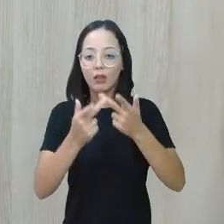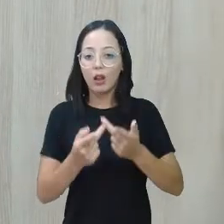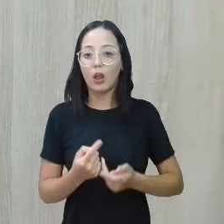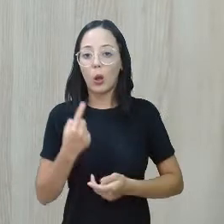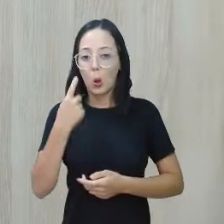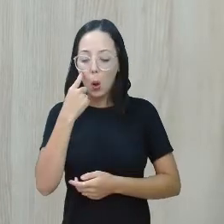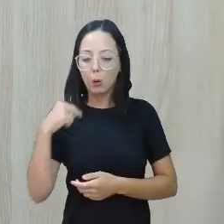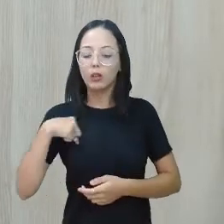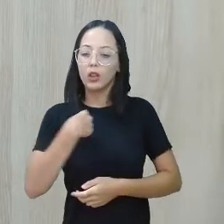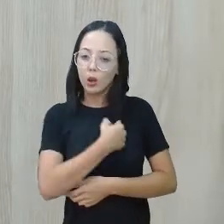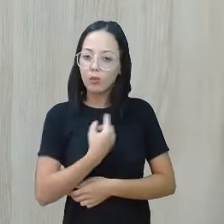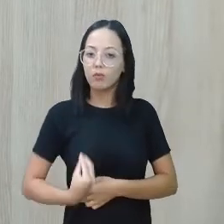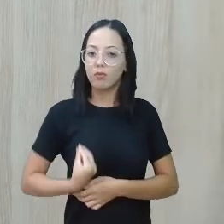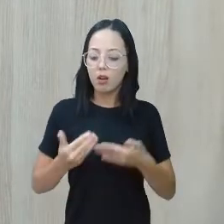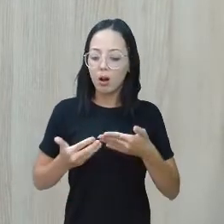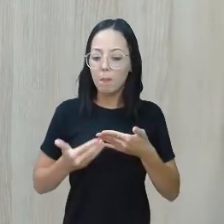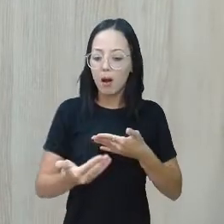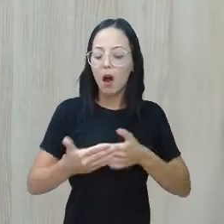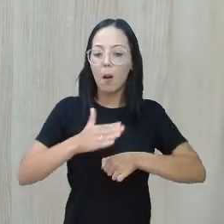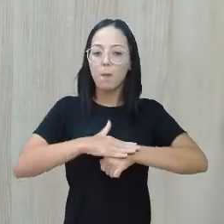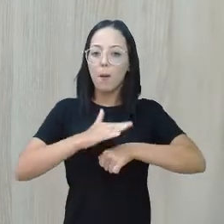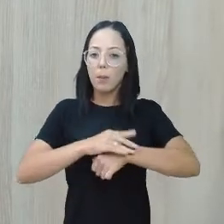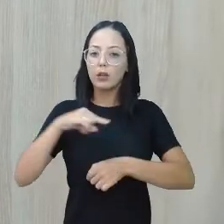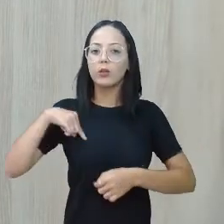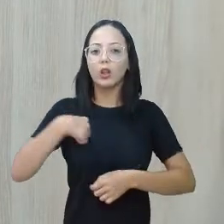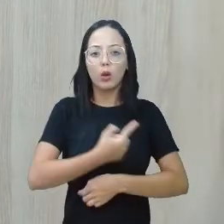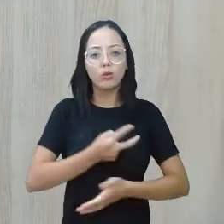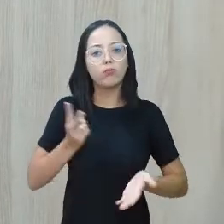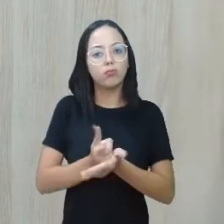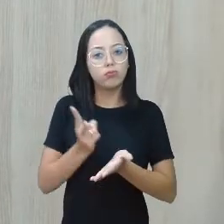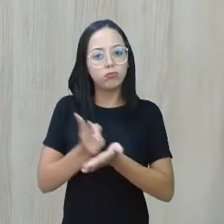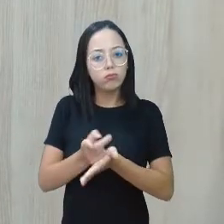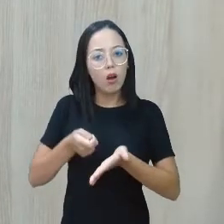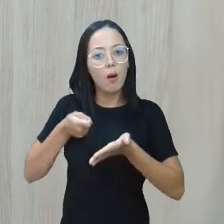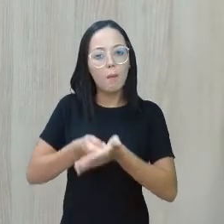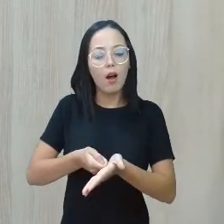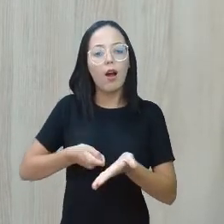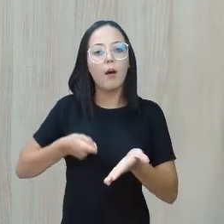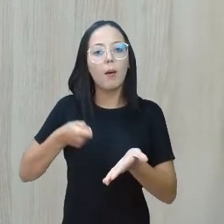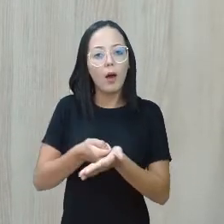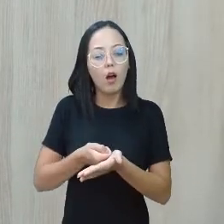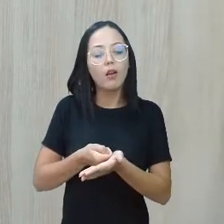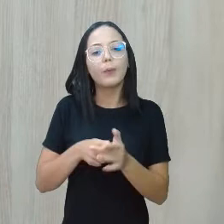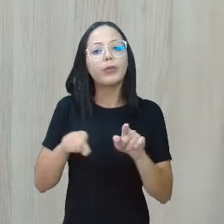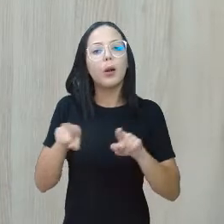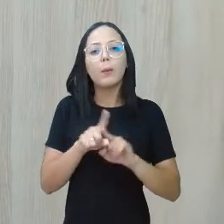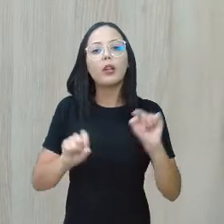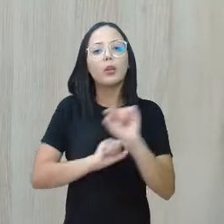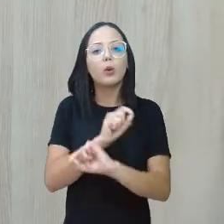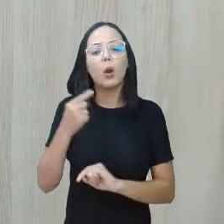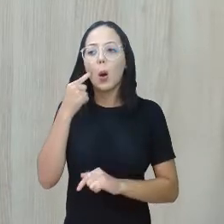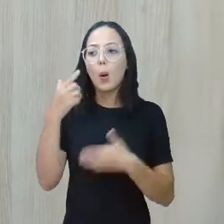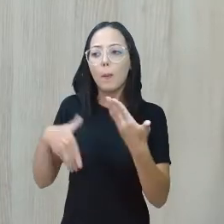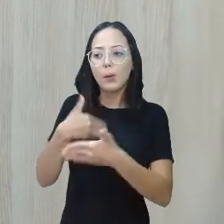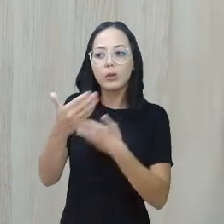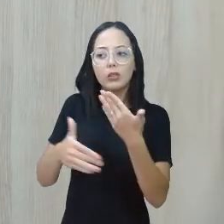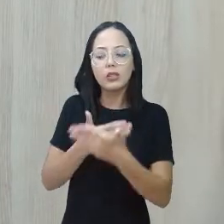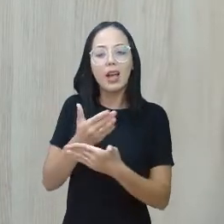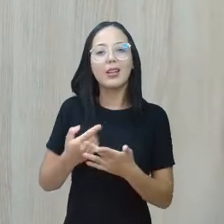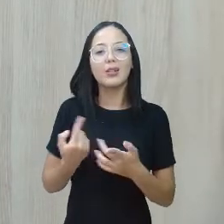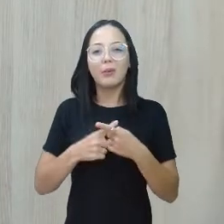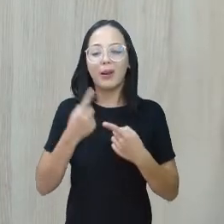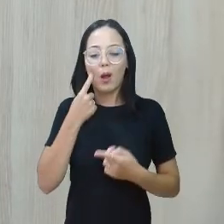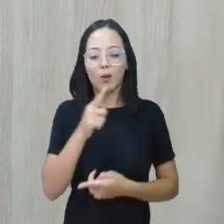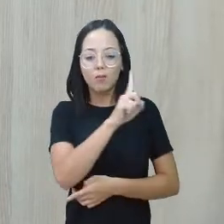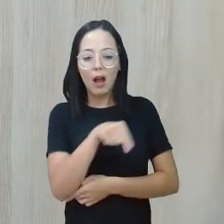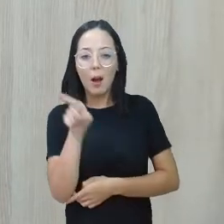gente sobreviveria àquele momento e que a gente iria continuar lutando, né? E havia todo um processo, porque havia muita censura, né?